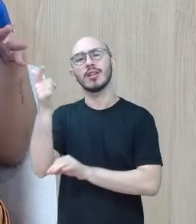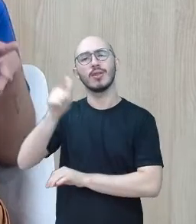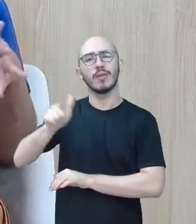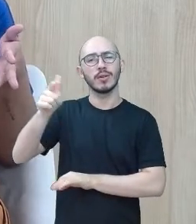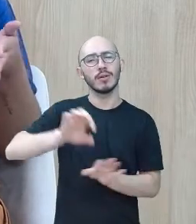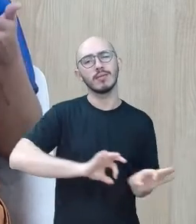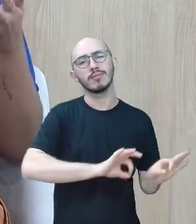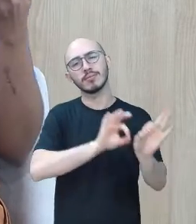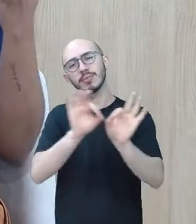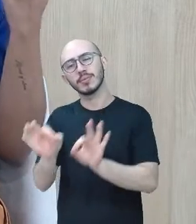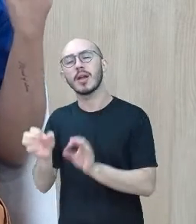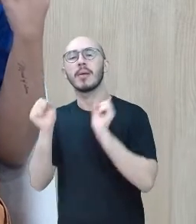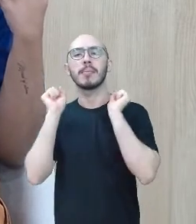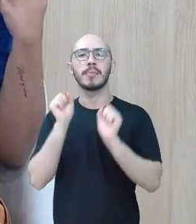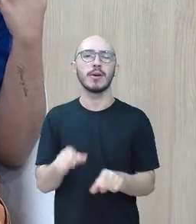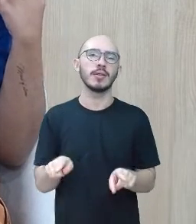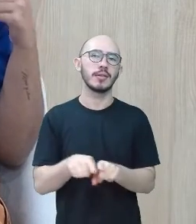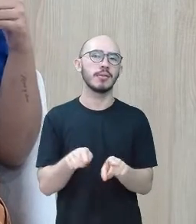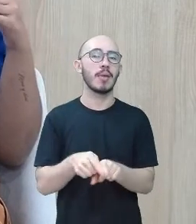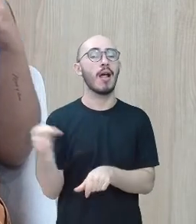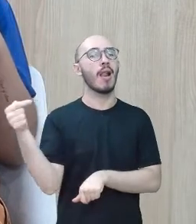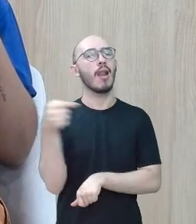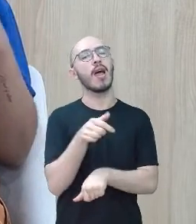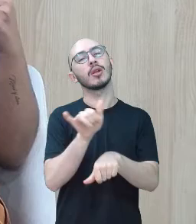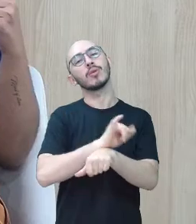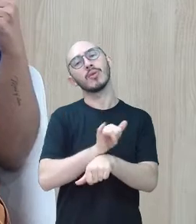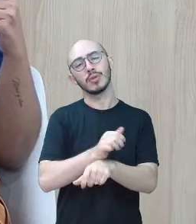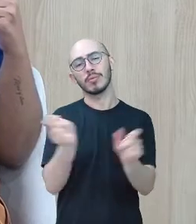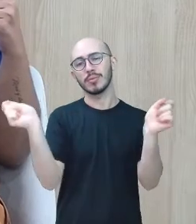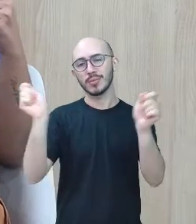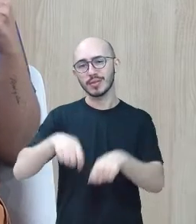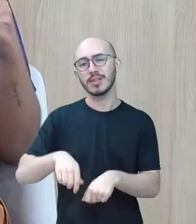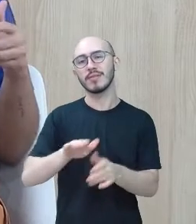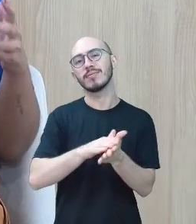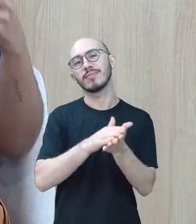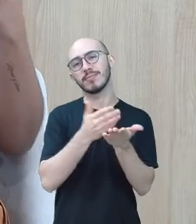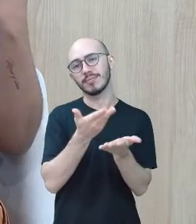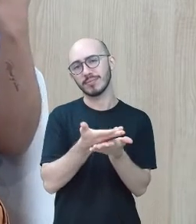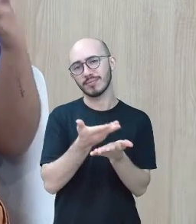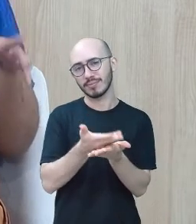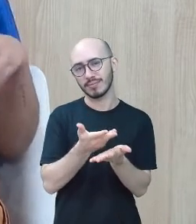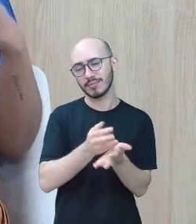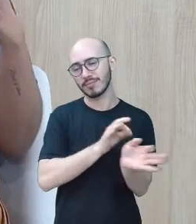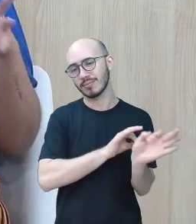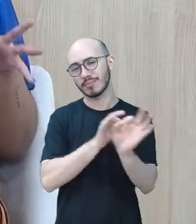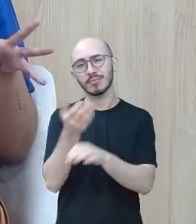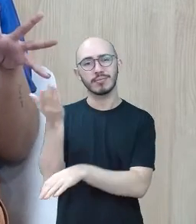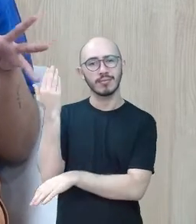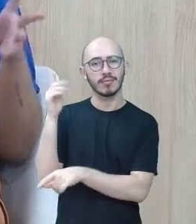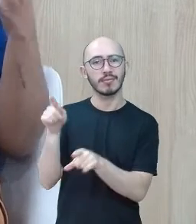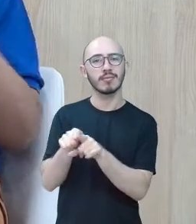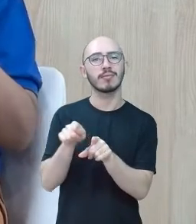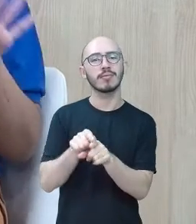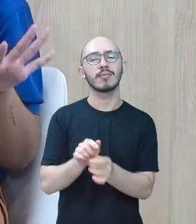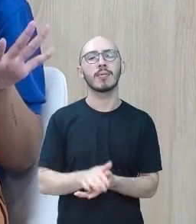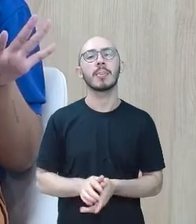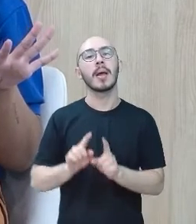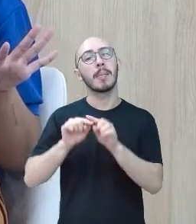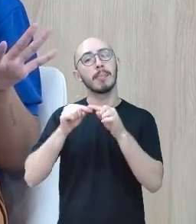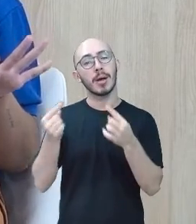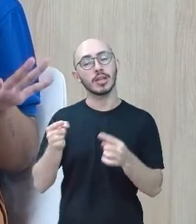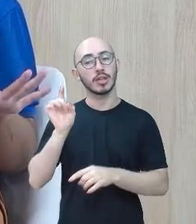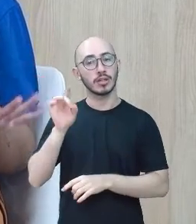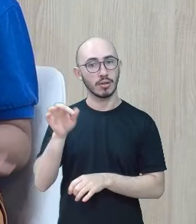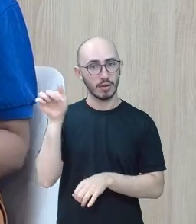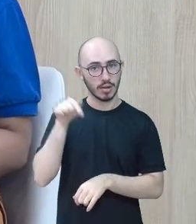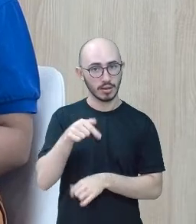andando, você pode voltar lá no YouTube e assistir as aulas anteriores para conseguir acompanhar tudinho. Mas só depois que essa acabar,